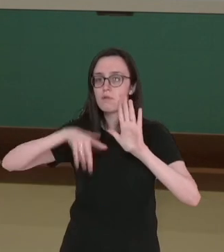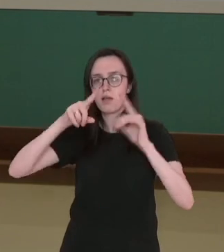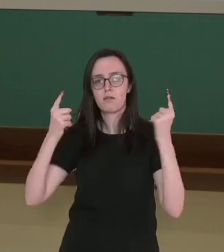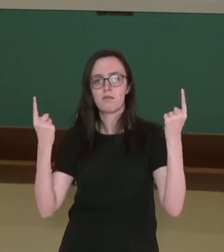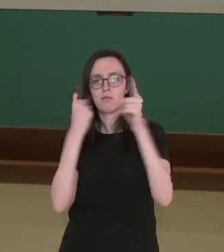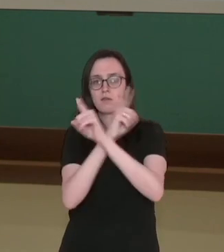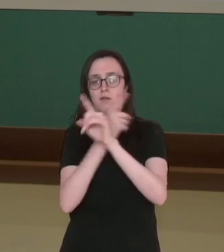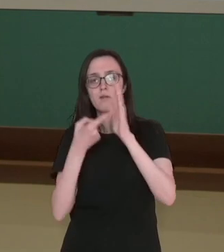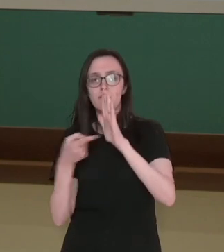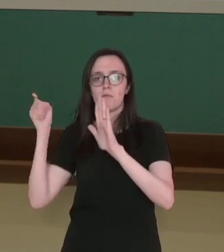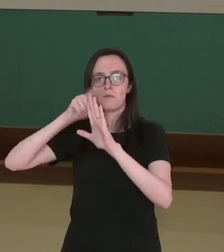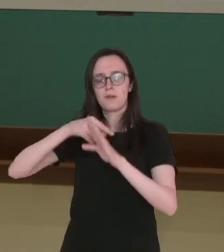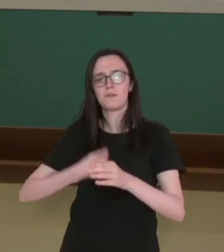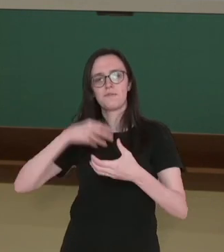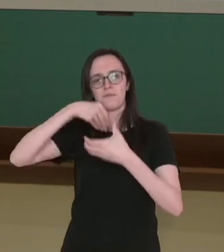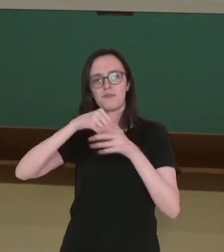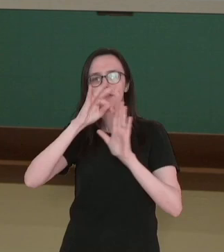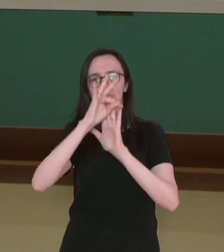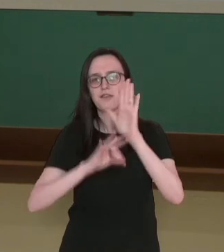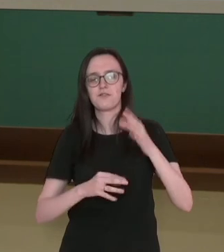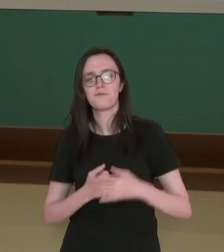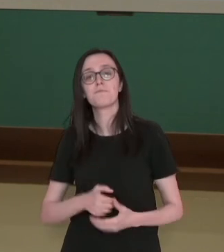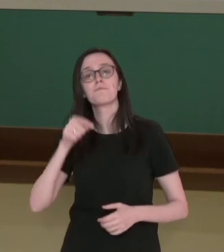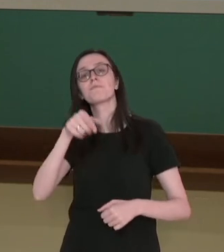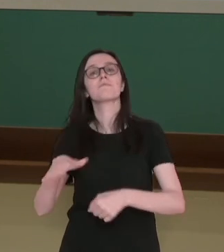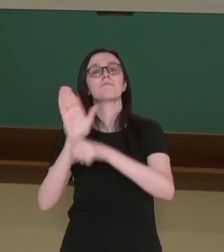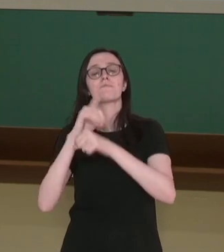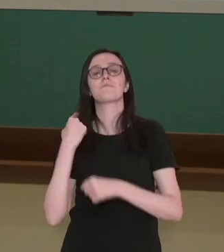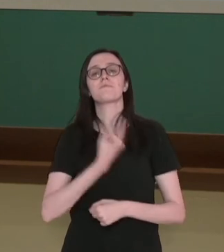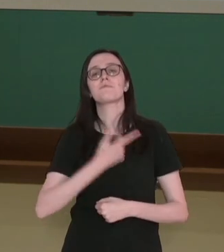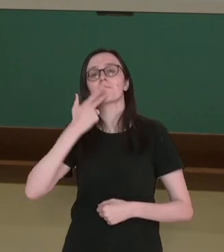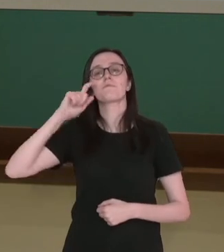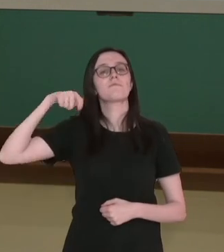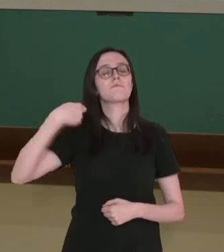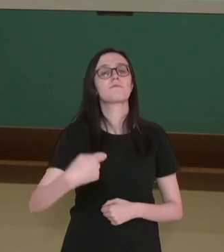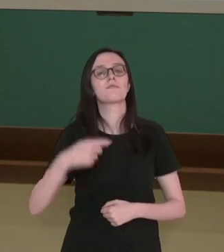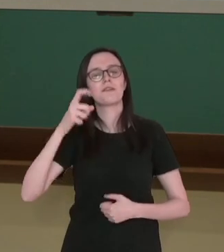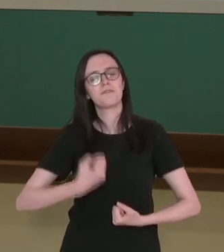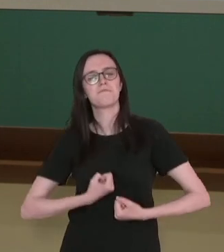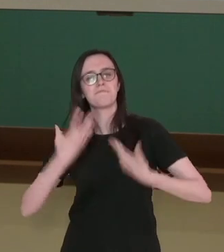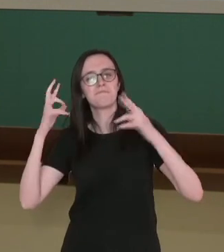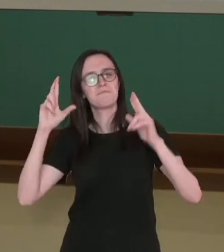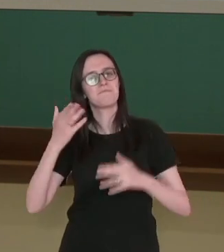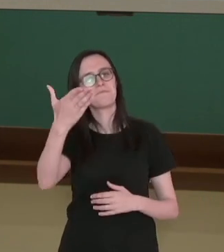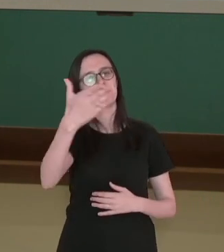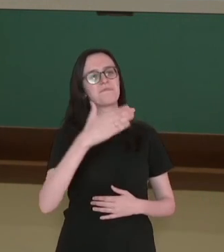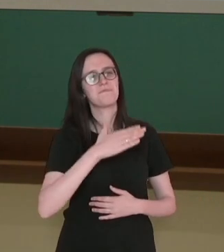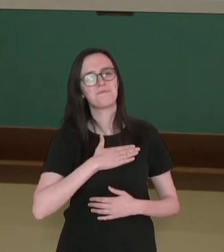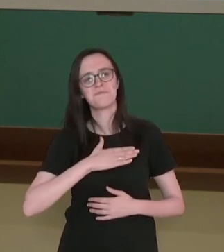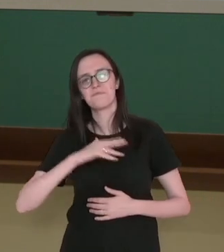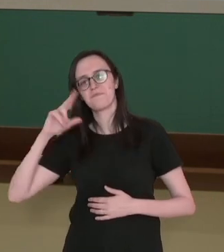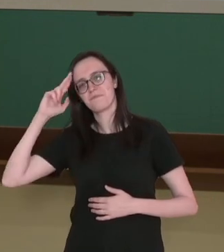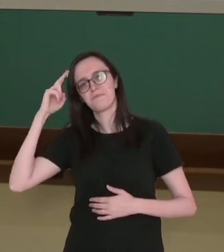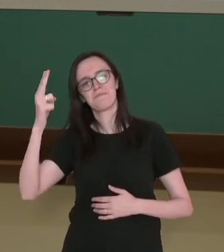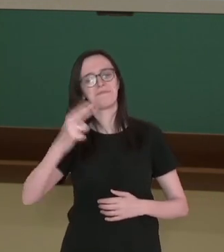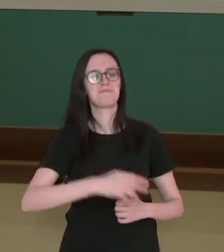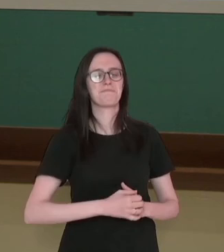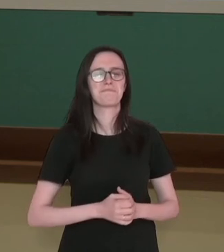a metáfora presentes no texto. Neste vídeo falamos sobre poema. Espero que vocês tenham gostado